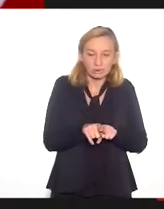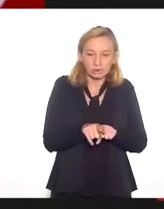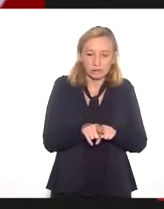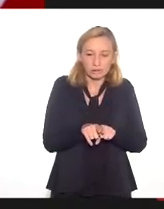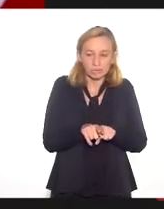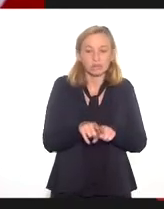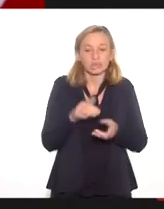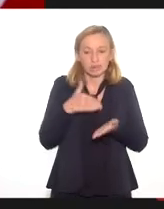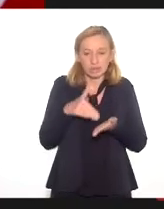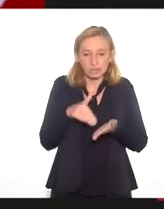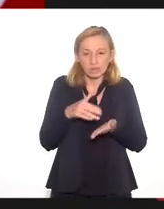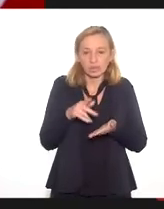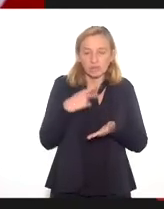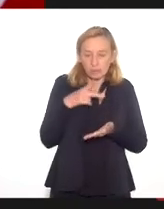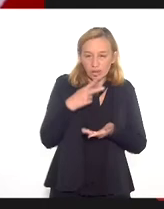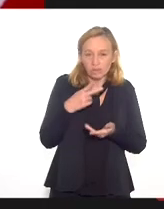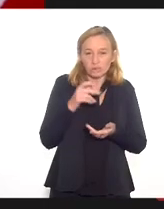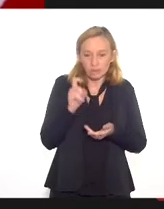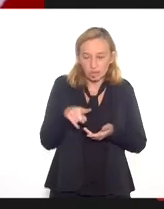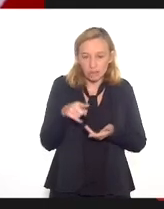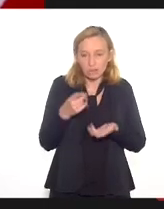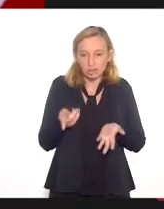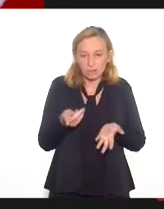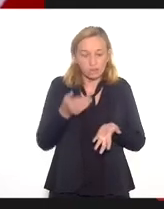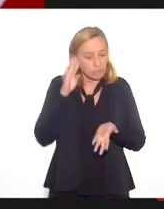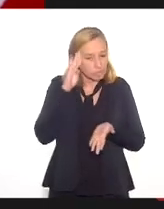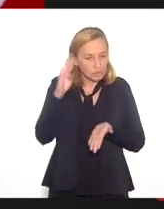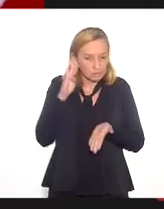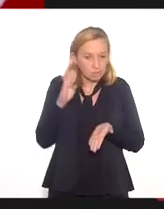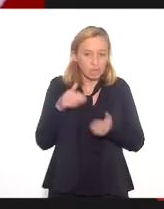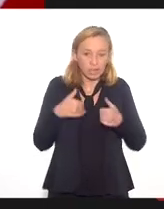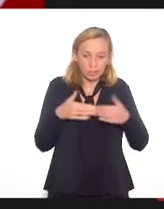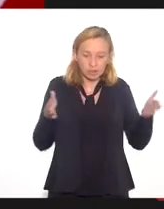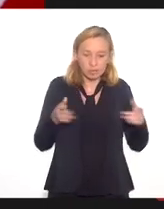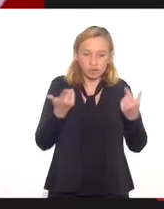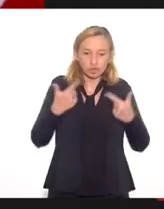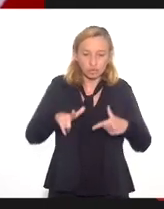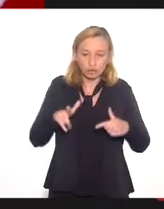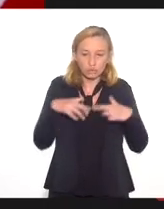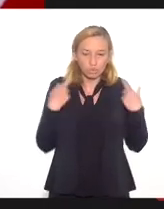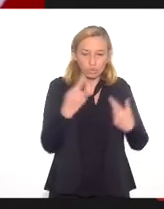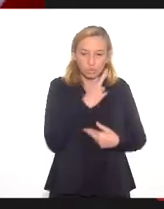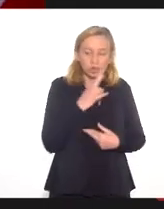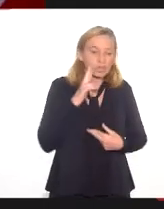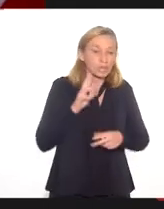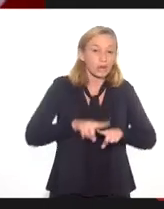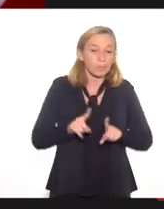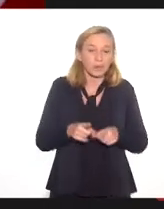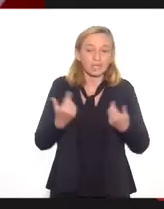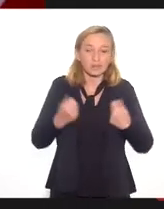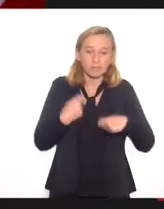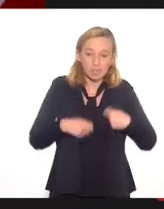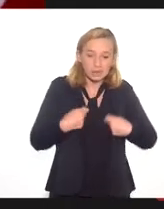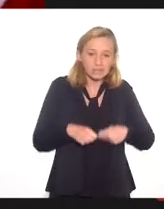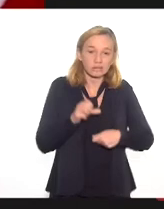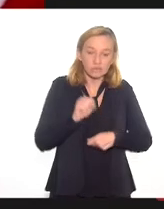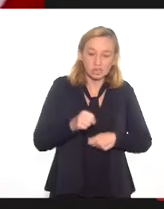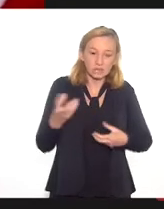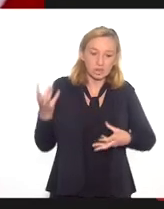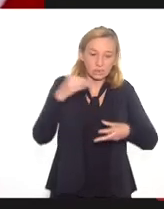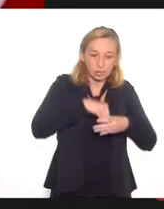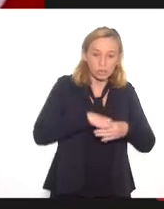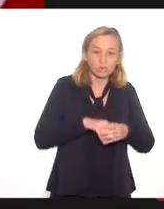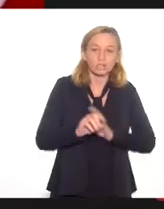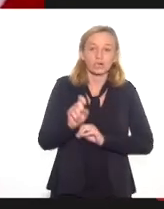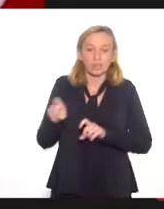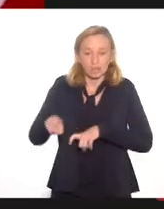o secretário inclusive trouxe né de que é fundamental a reabertura desse restaurante mas a gente precisa inserir a